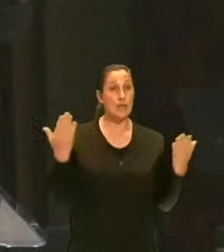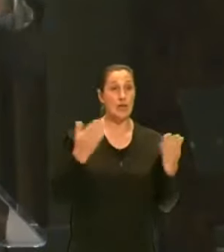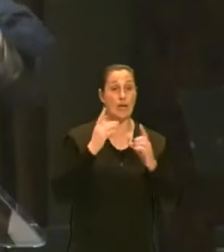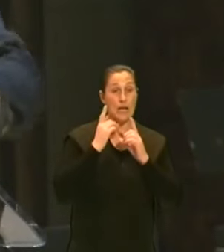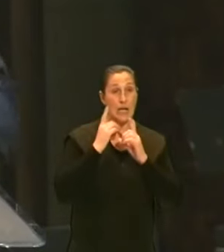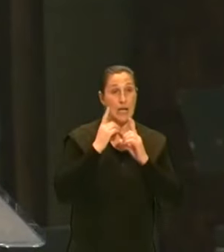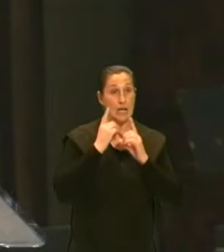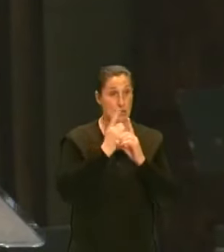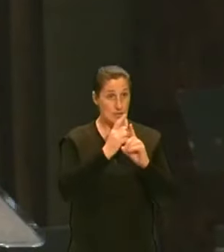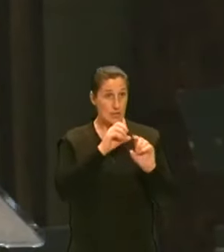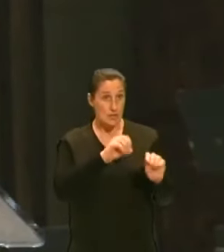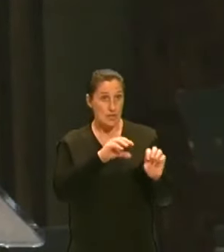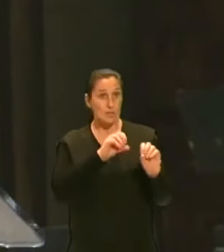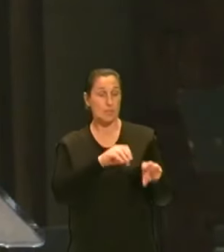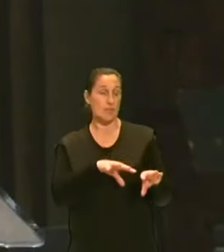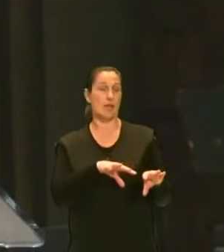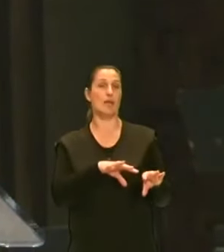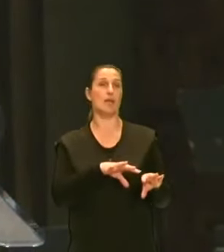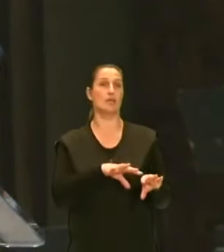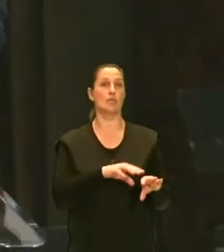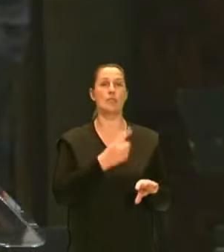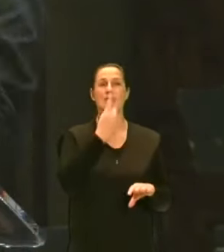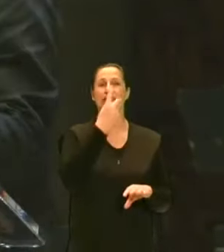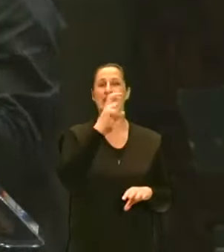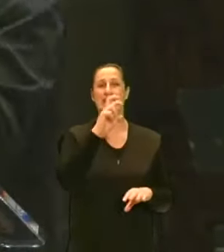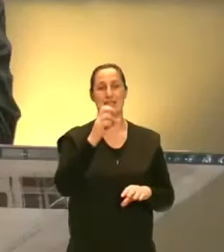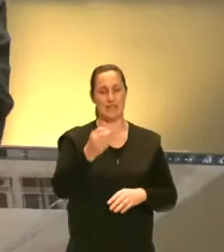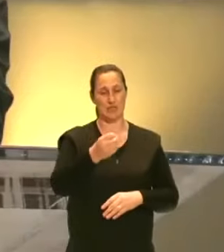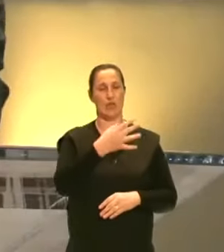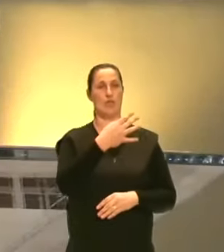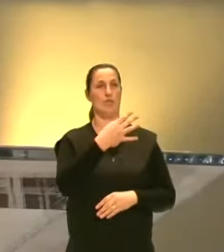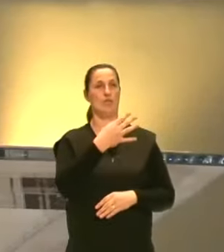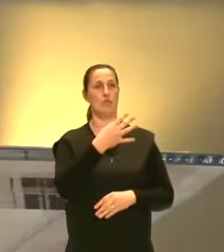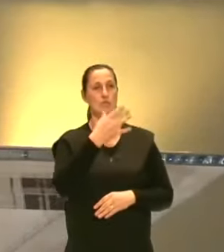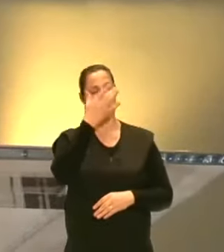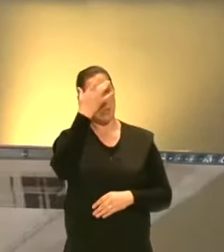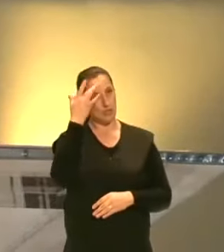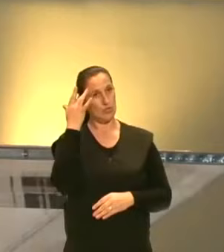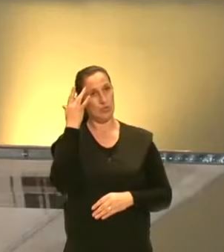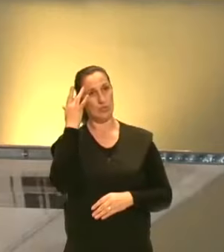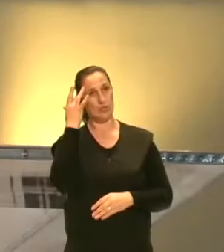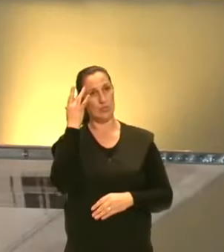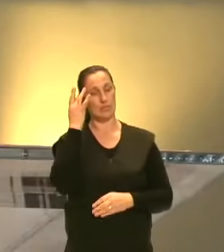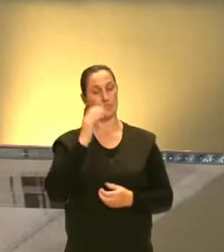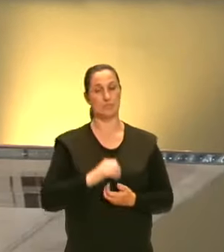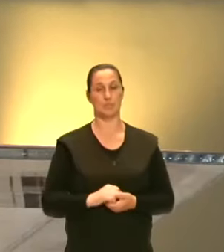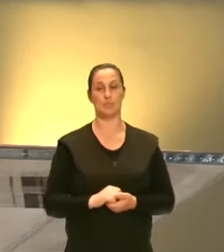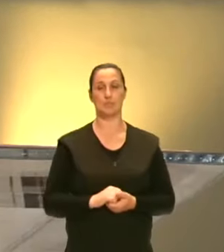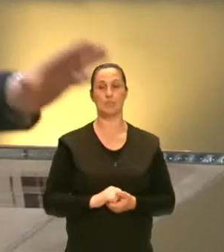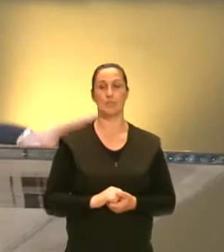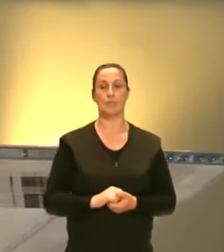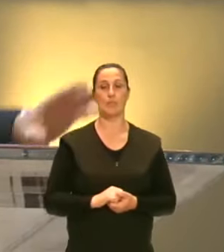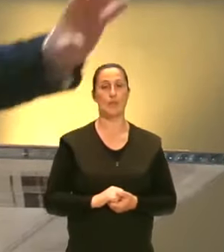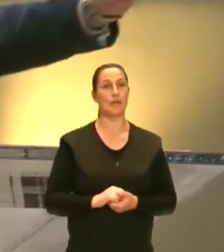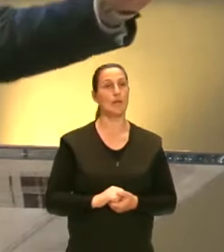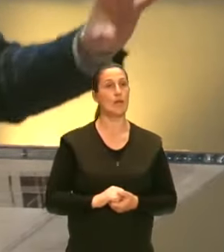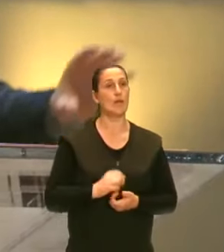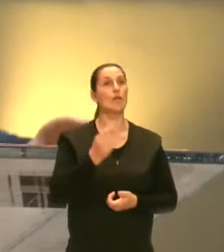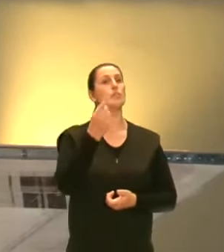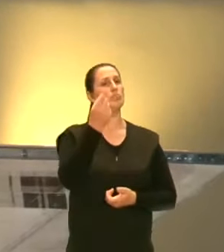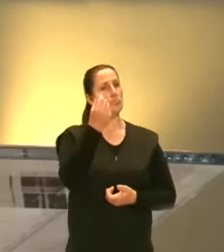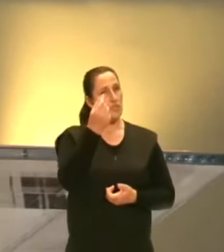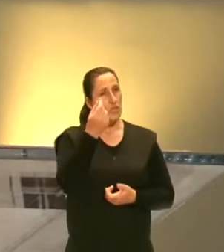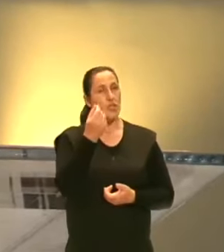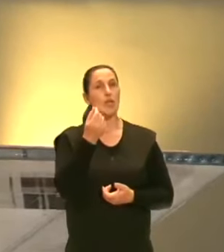15 novos discipuladores. A nossa receita nunca foi tão grande em toda a história da nossa igreja lá